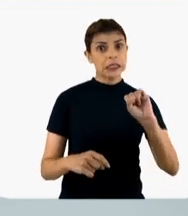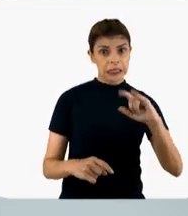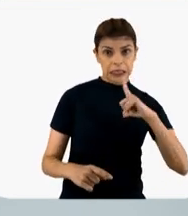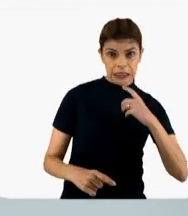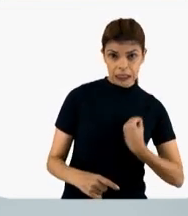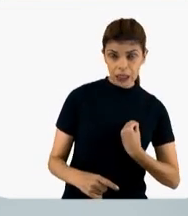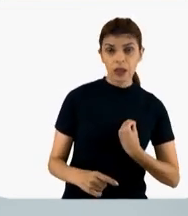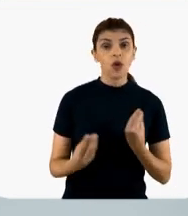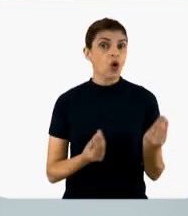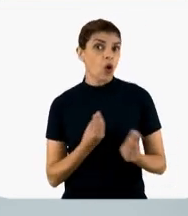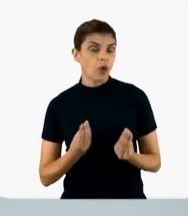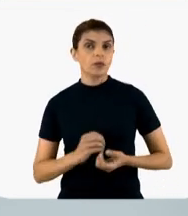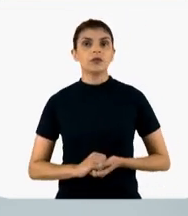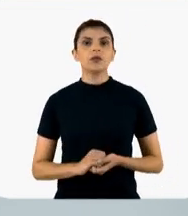TVP?